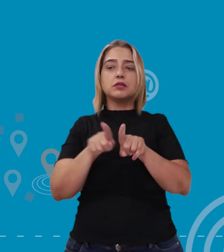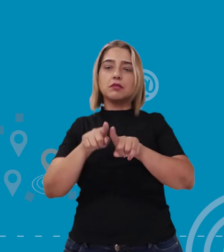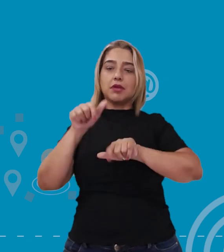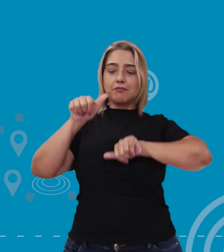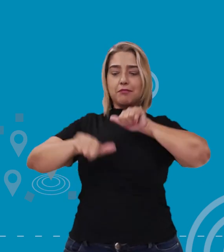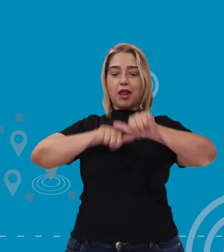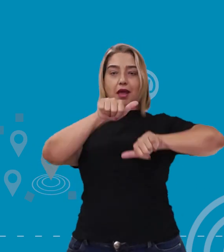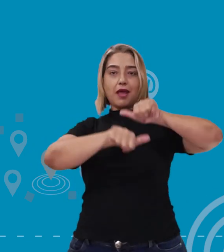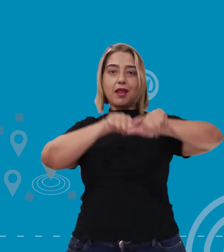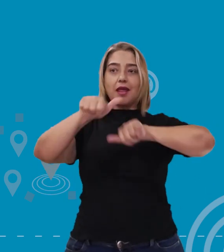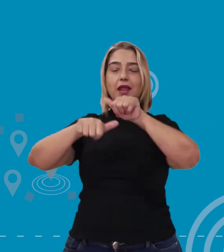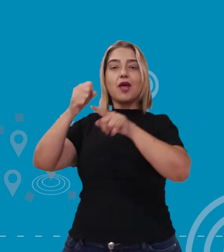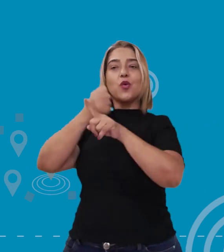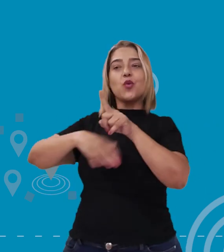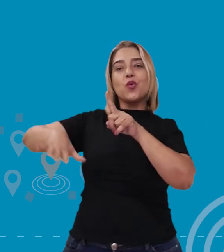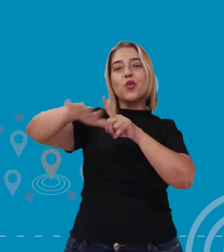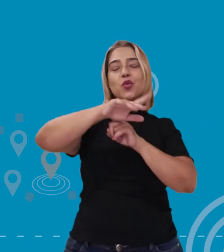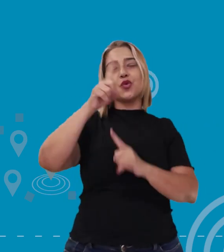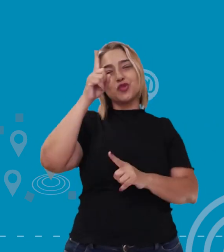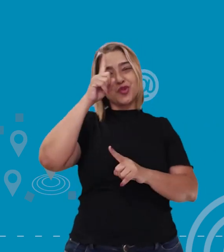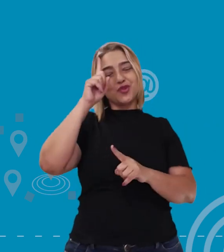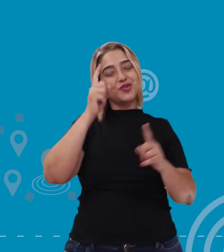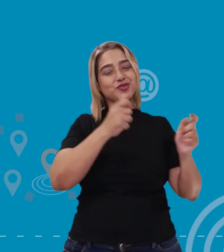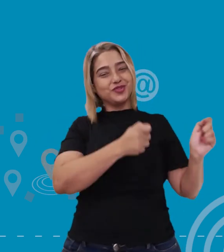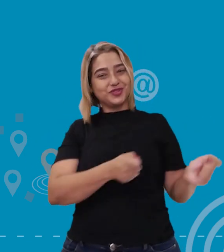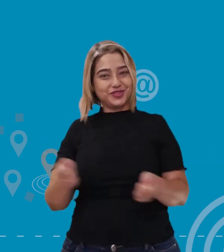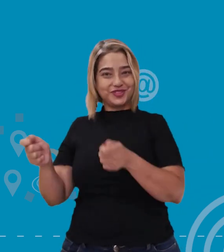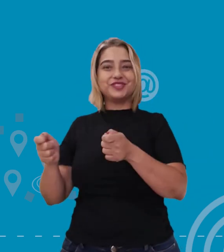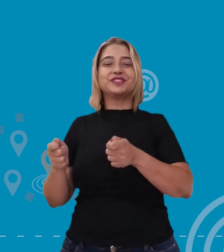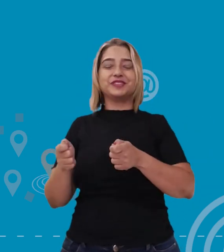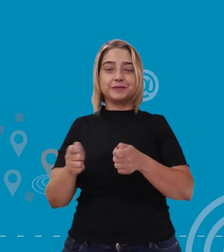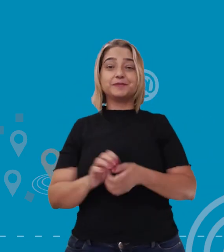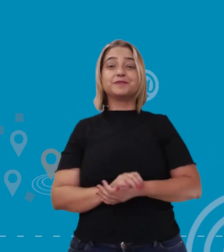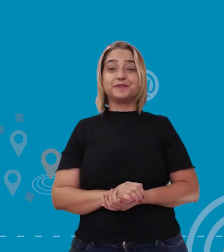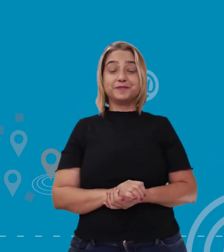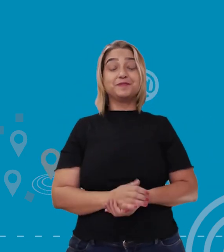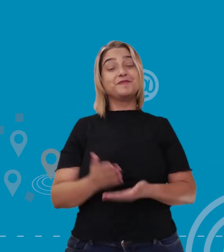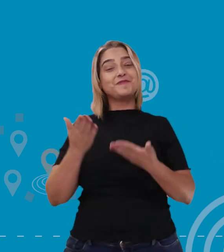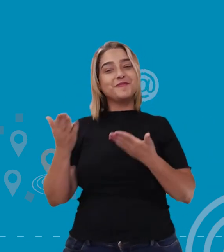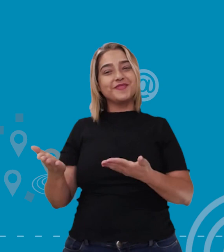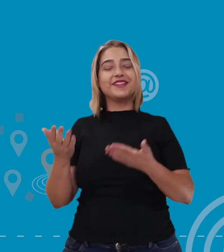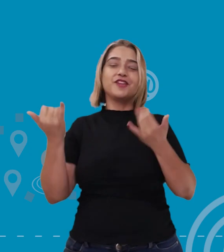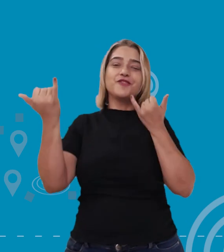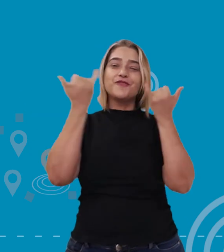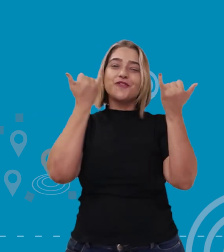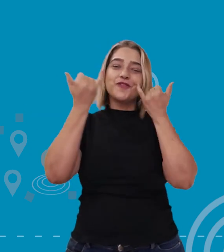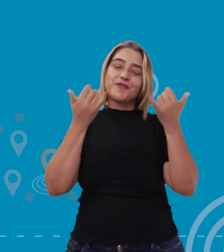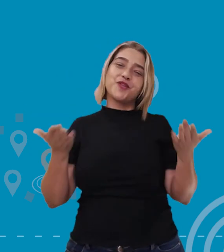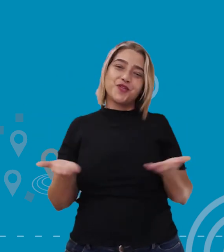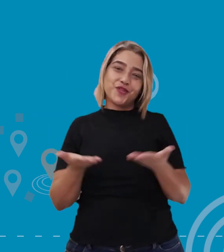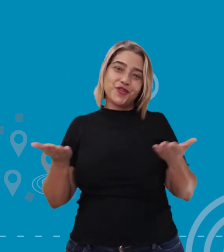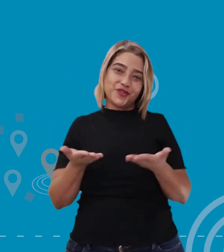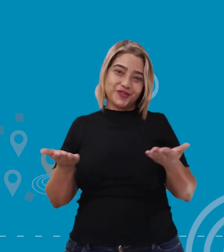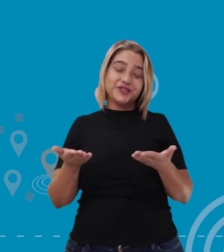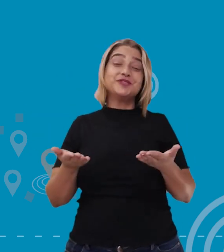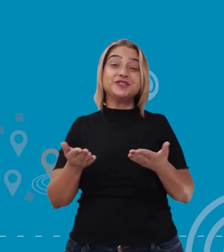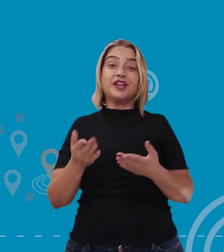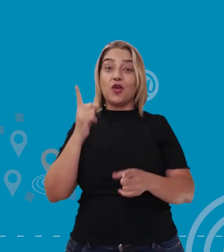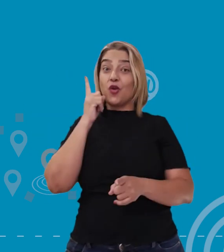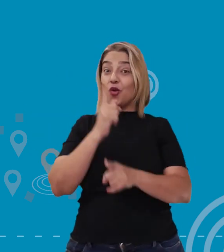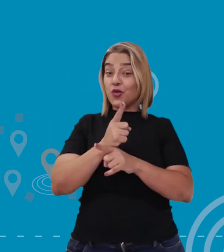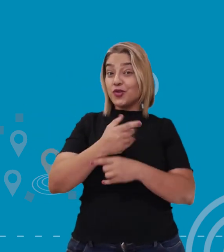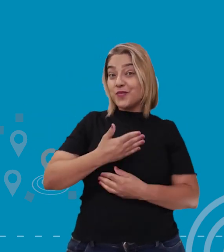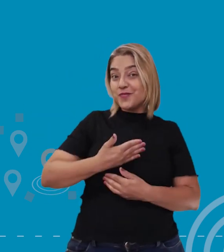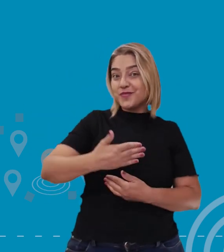transformação social cotidianamente. E esse foi o Informando de hoje. E nos veremos